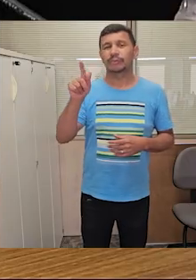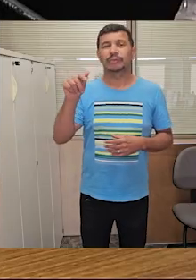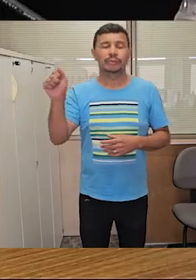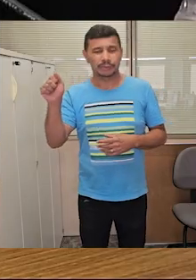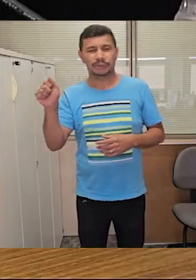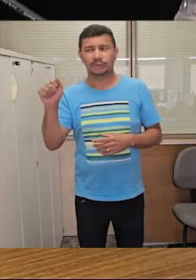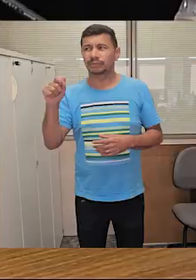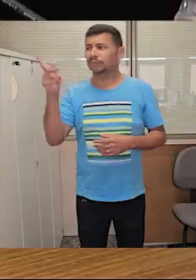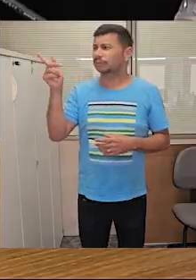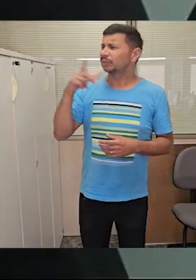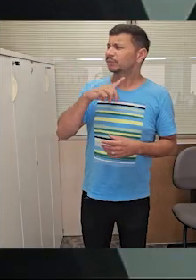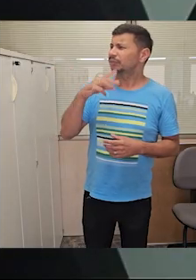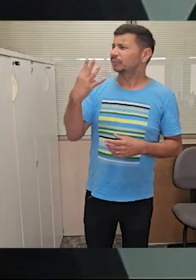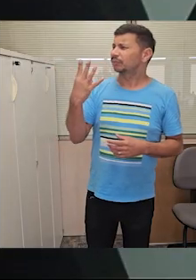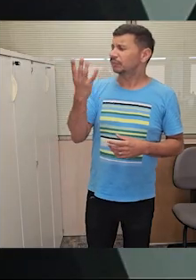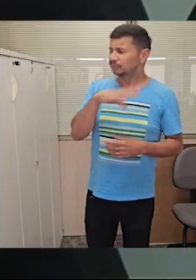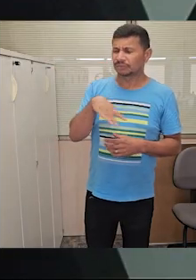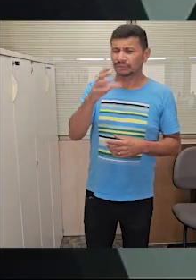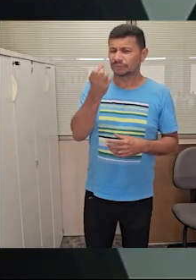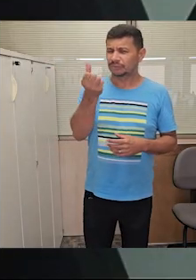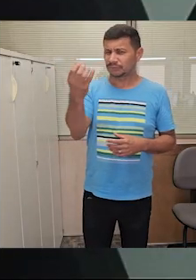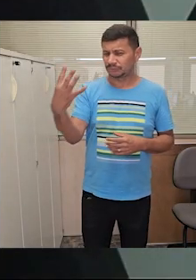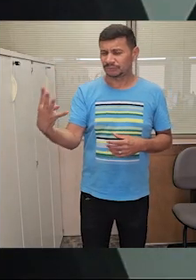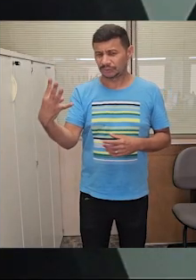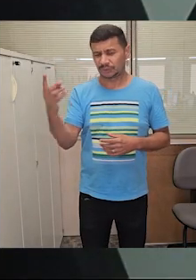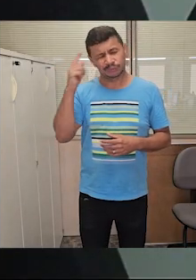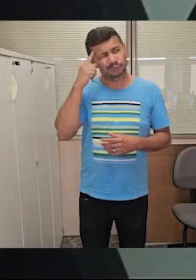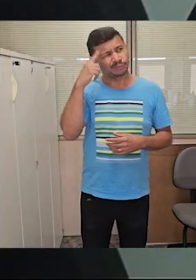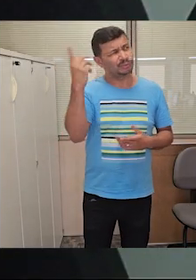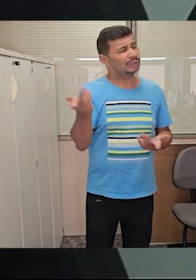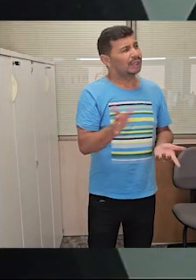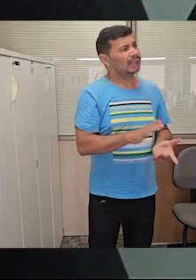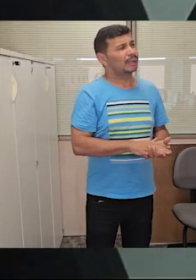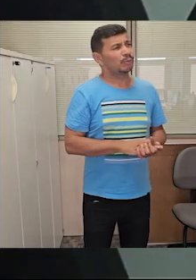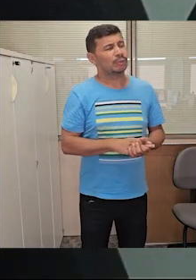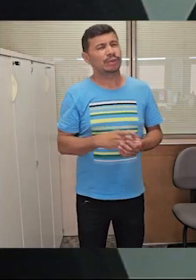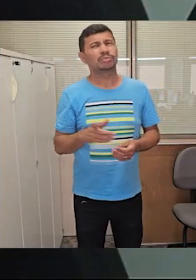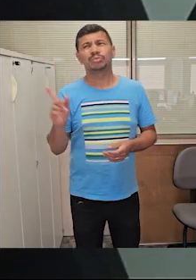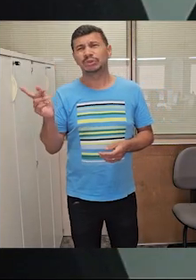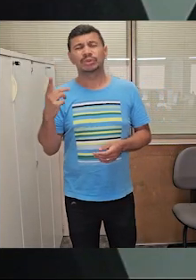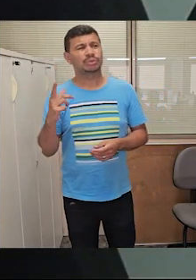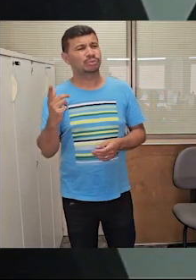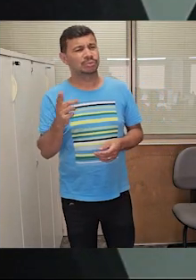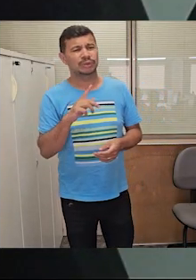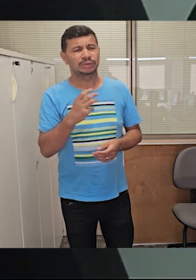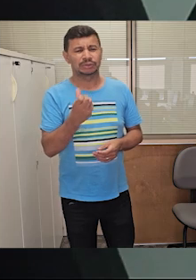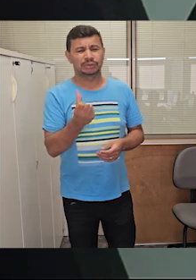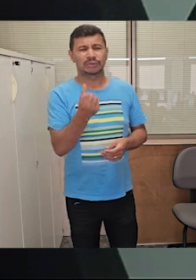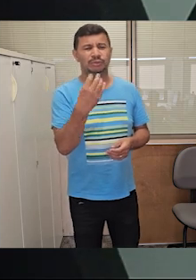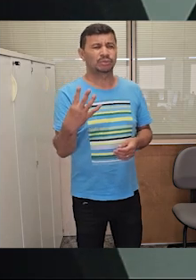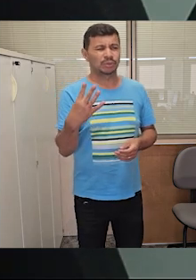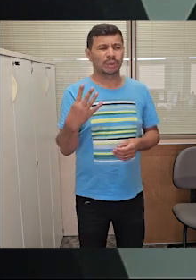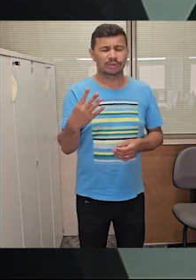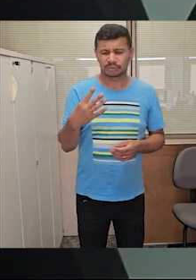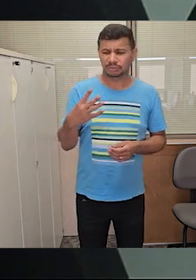em 64. O Braga Neto, se não era participante ativo em